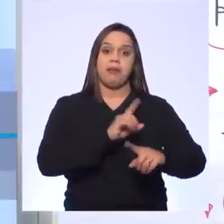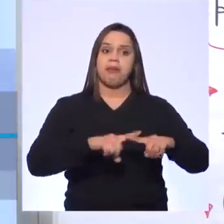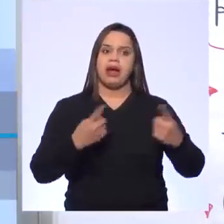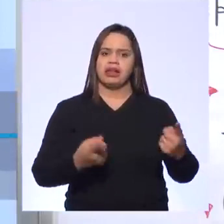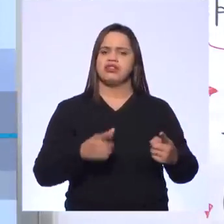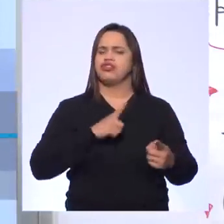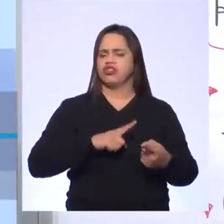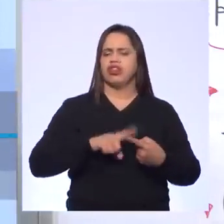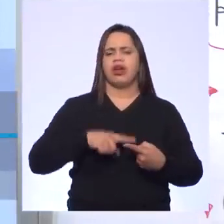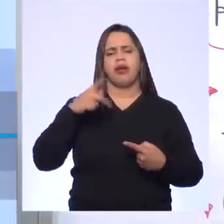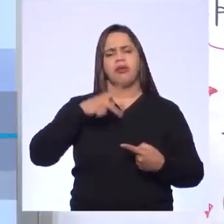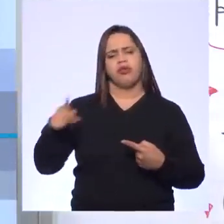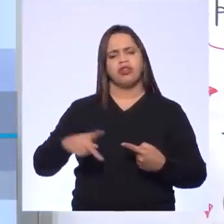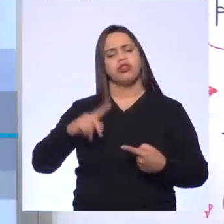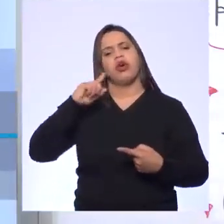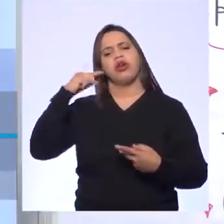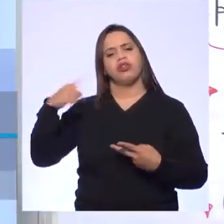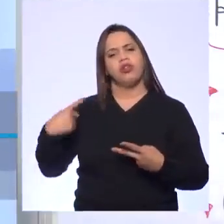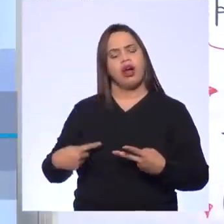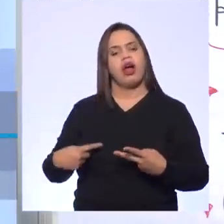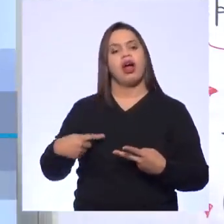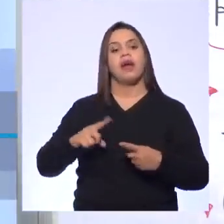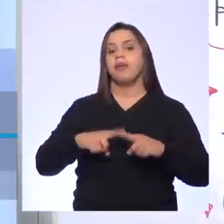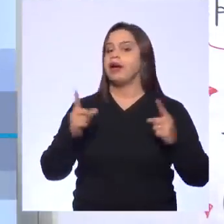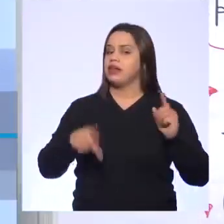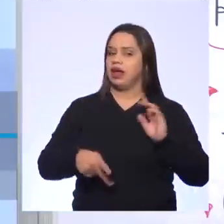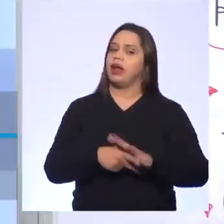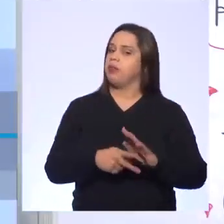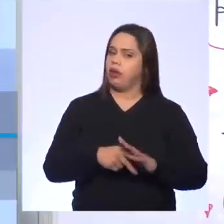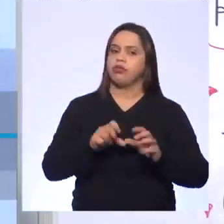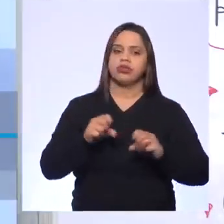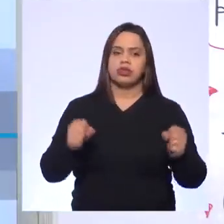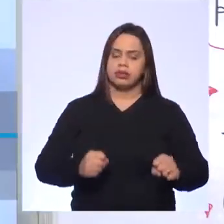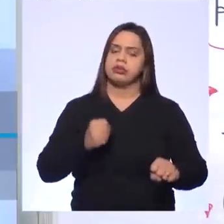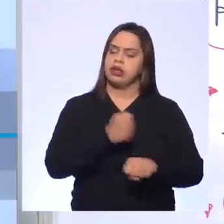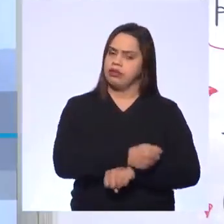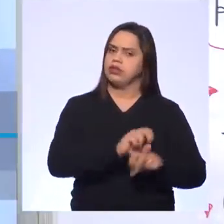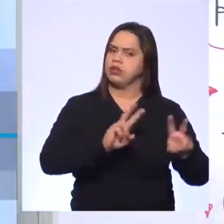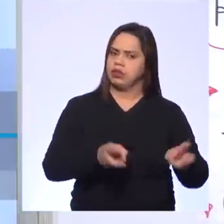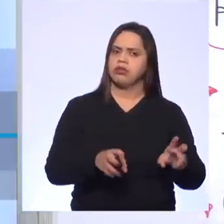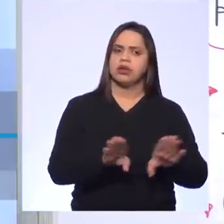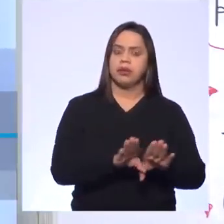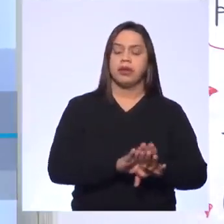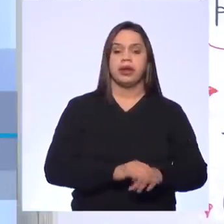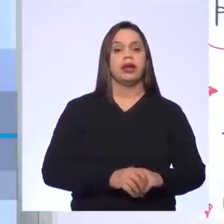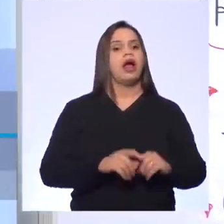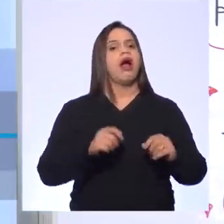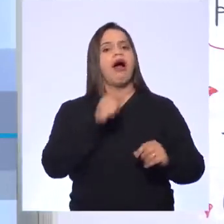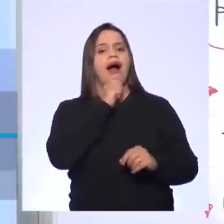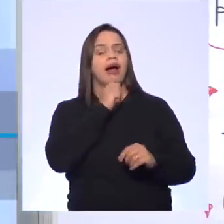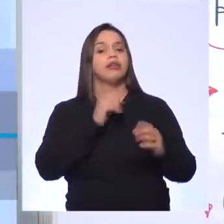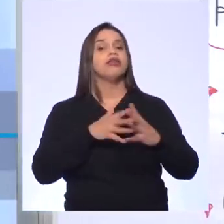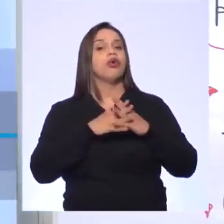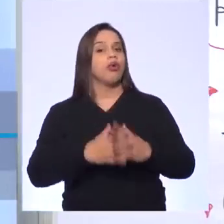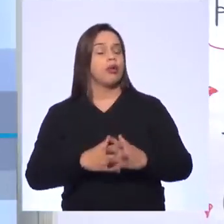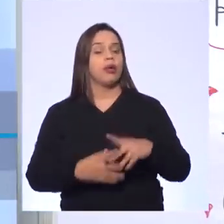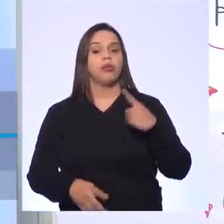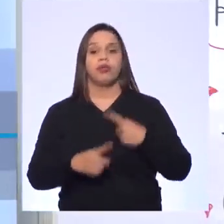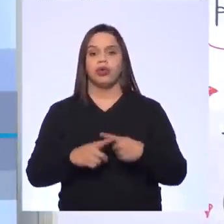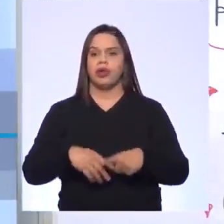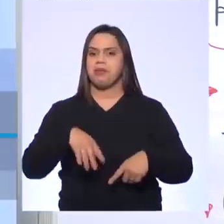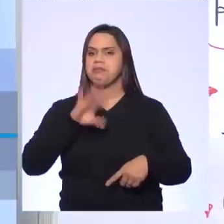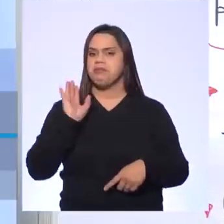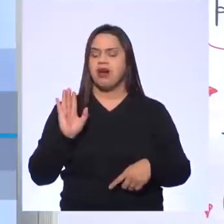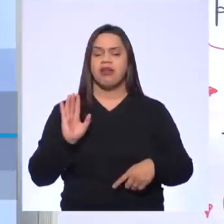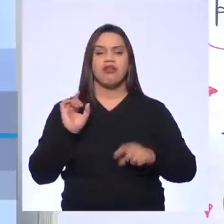também faziam parte de um sistema de escravidão. Então, sim, a vida ficou bem complicada, porque agora cada vez